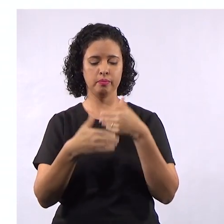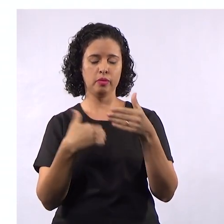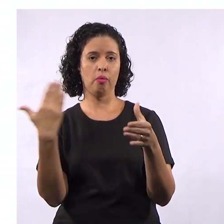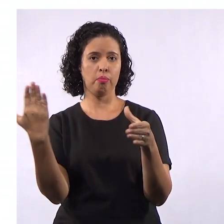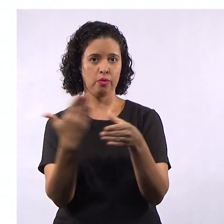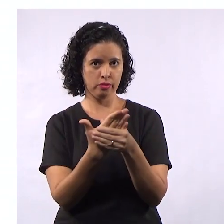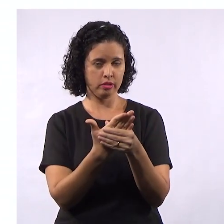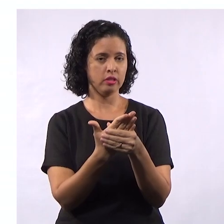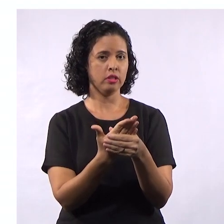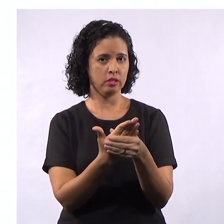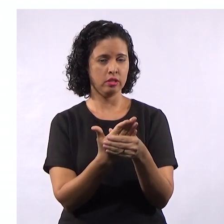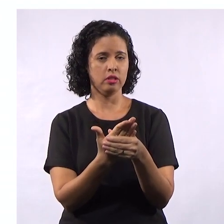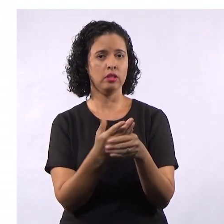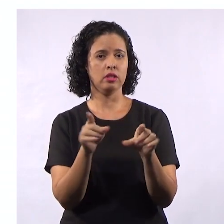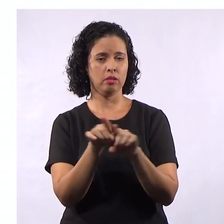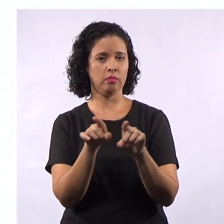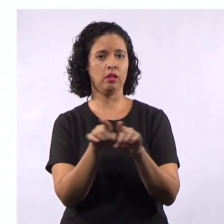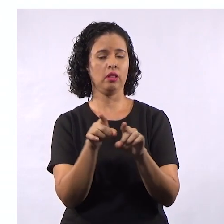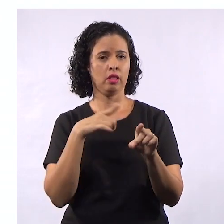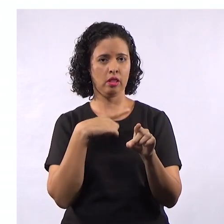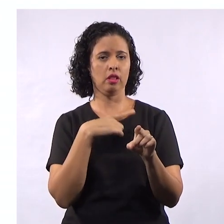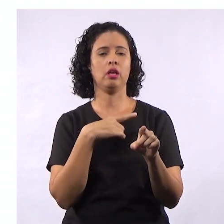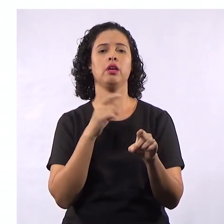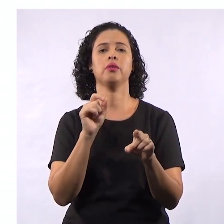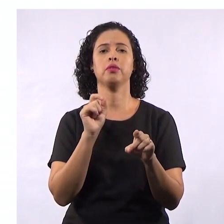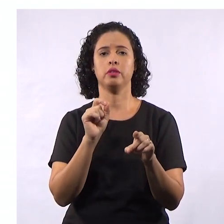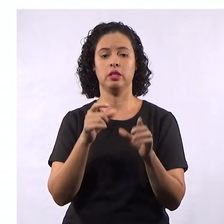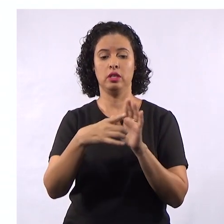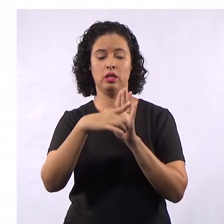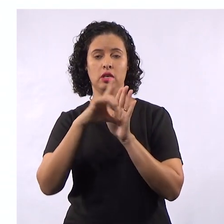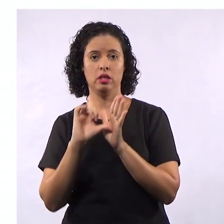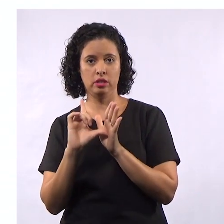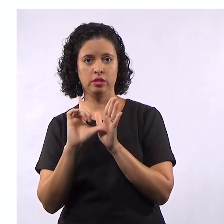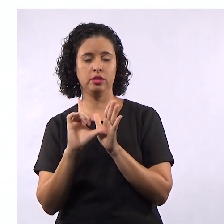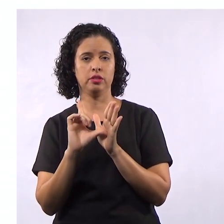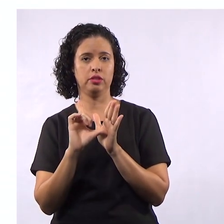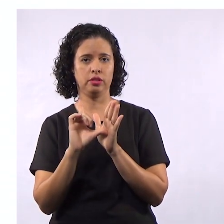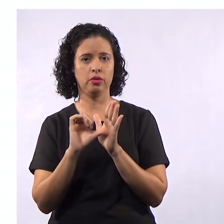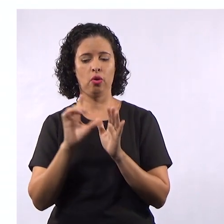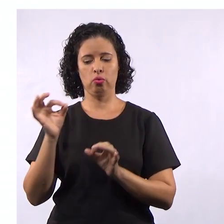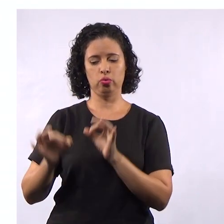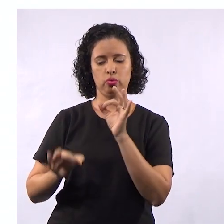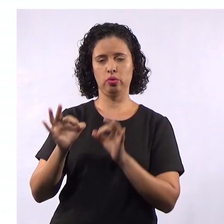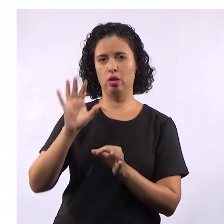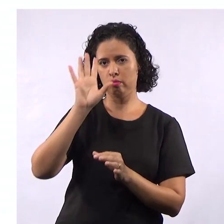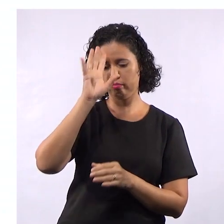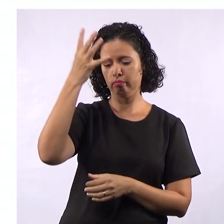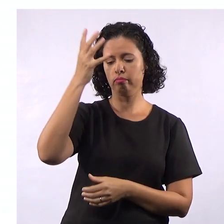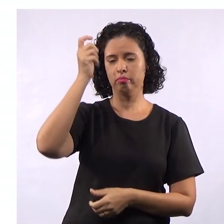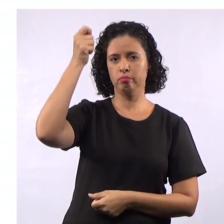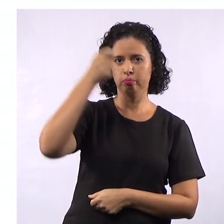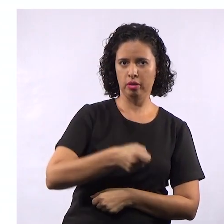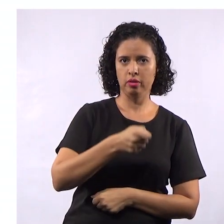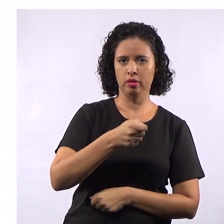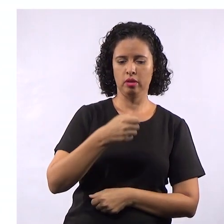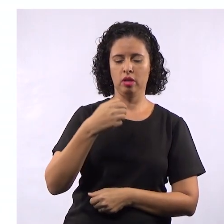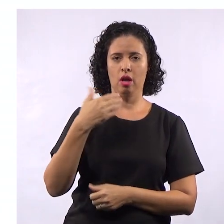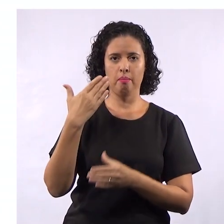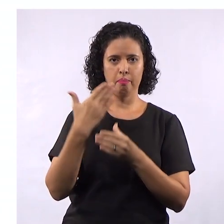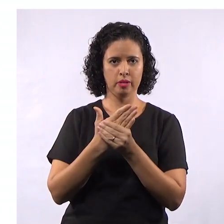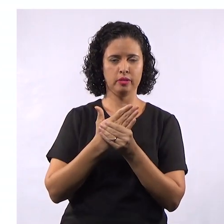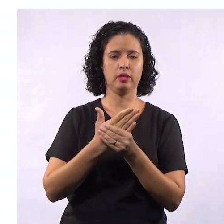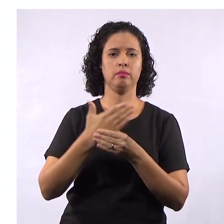tá? Quem são esses sujeitos não personalizados? Vamos descobrir? Vamos lá, olha só. Sujeitos de direitos são todos os